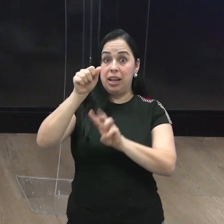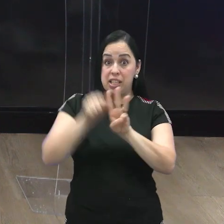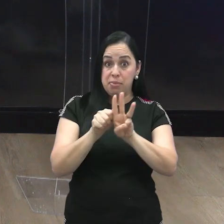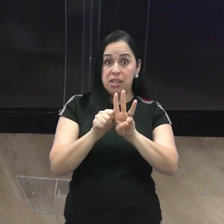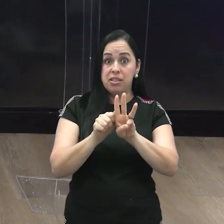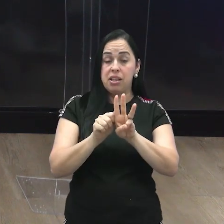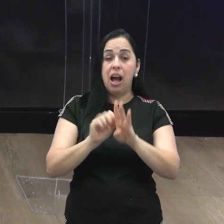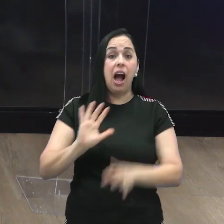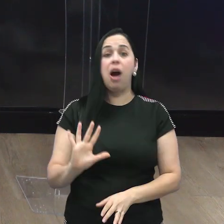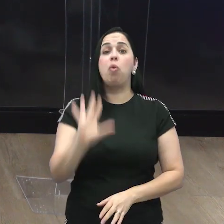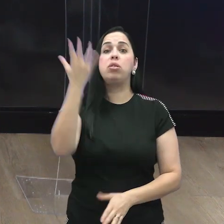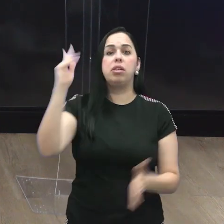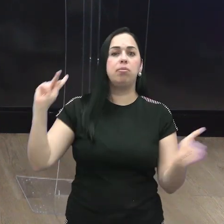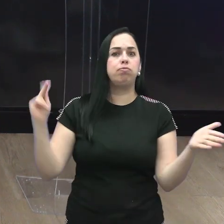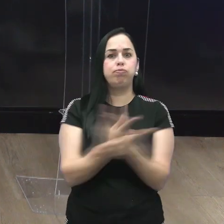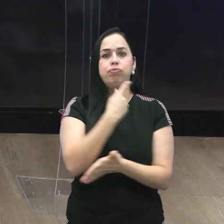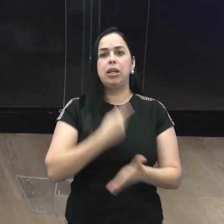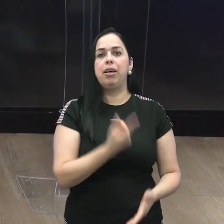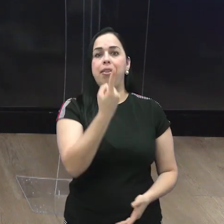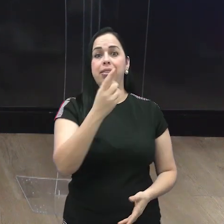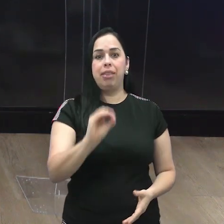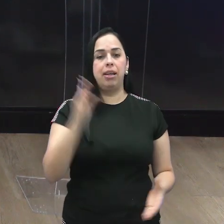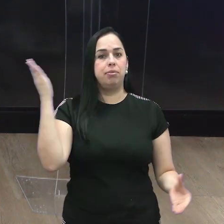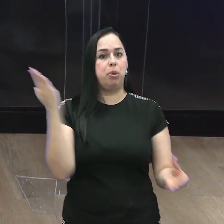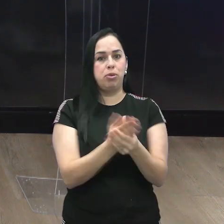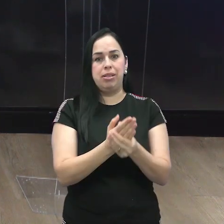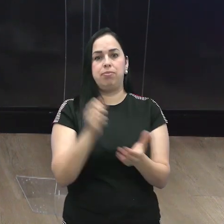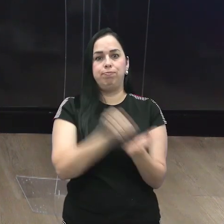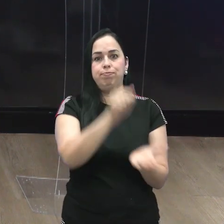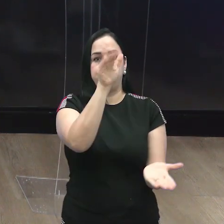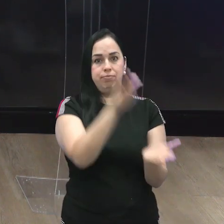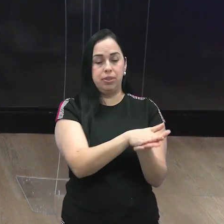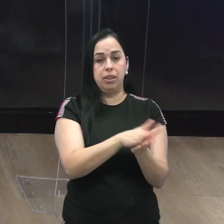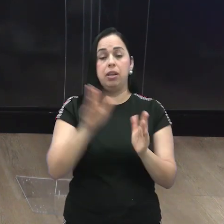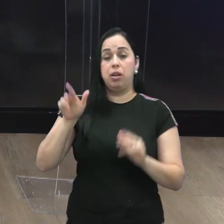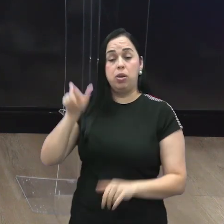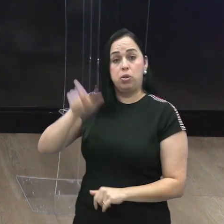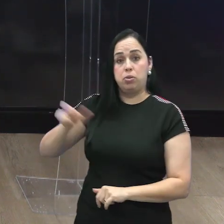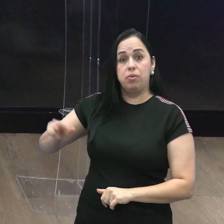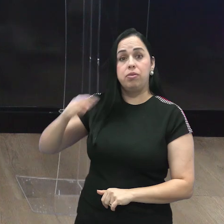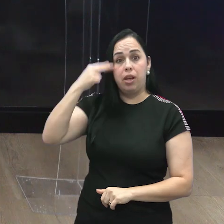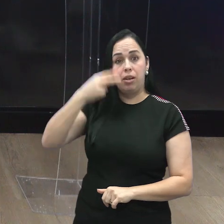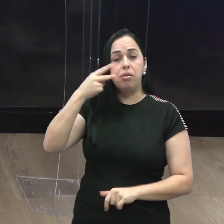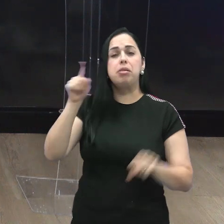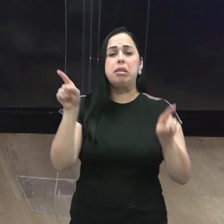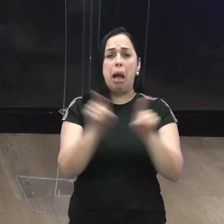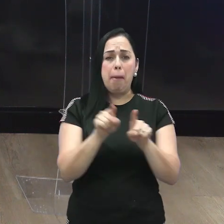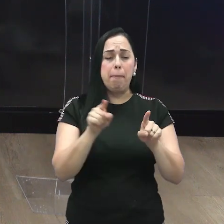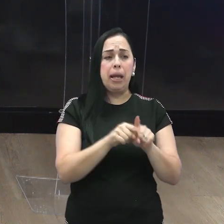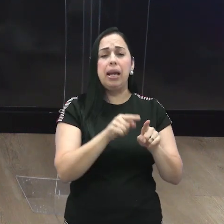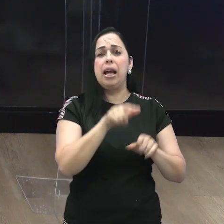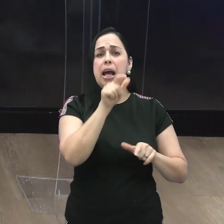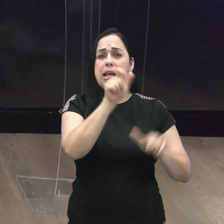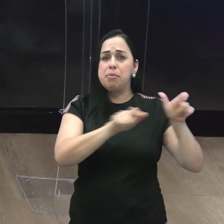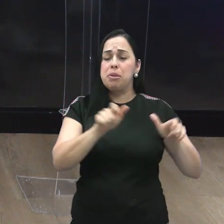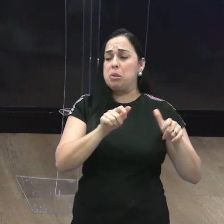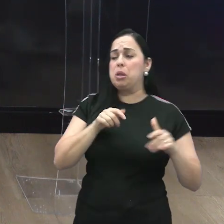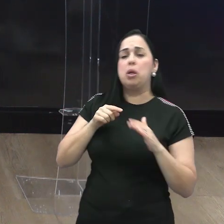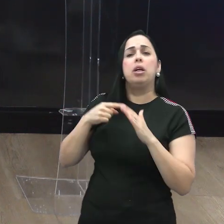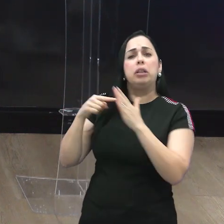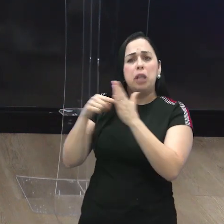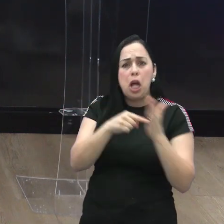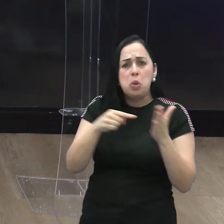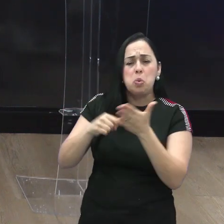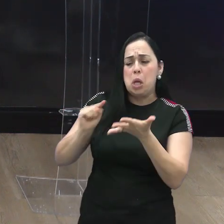Prefeitura registrou 10 autuações em flagrante na cidade. Os parlamentares também têm recebido nos